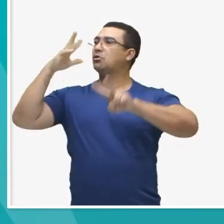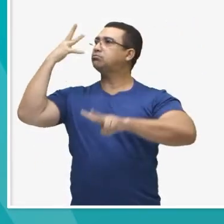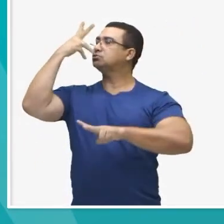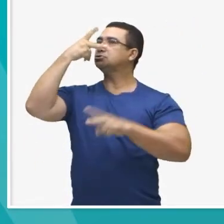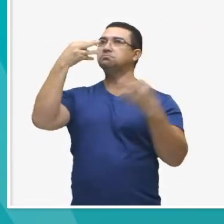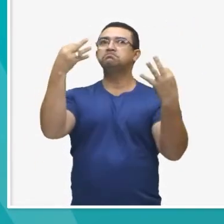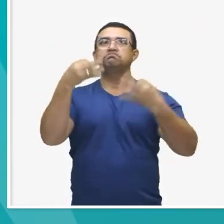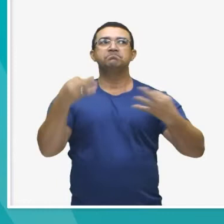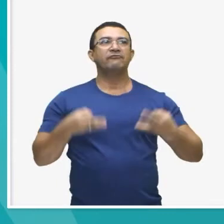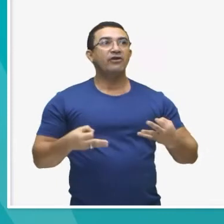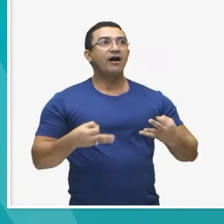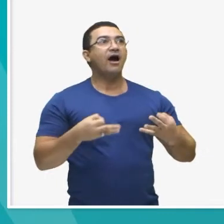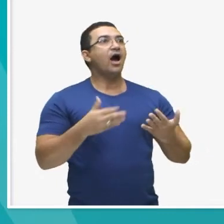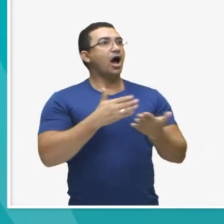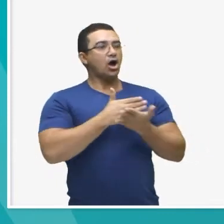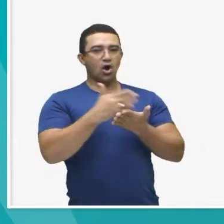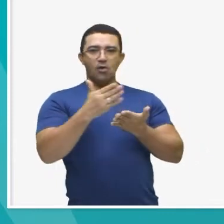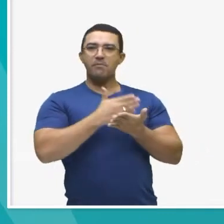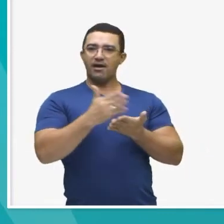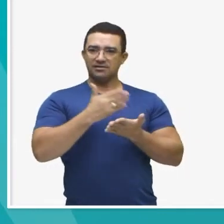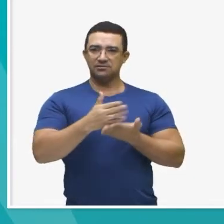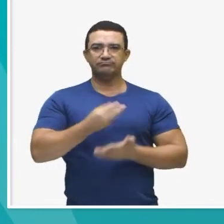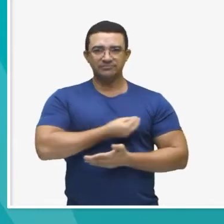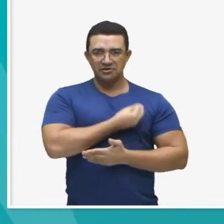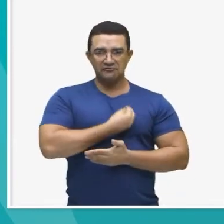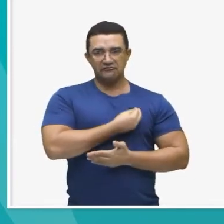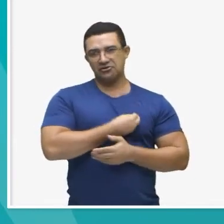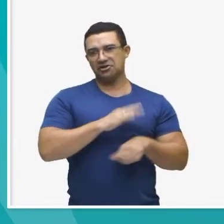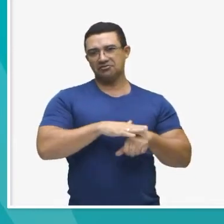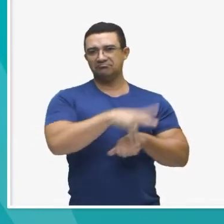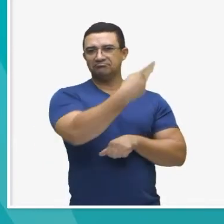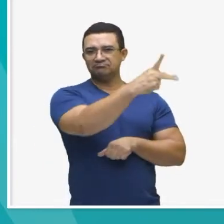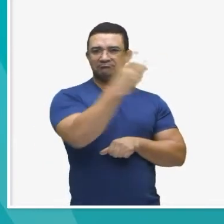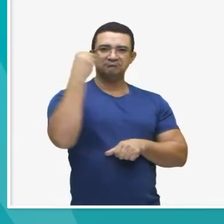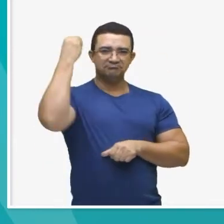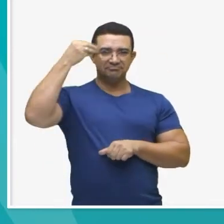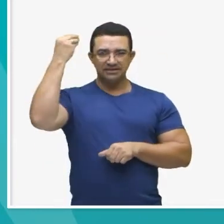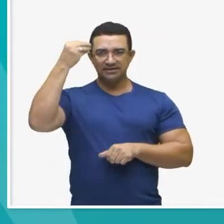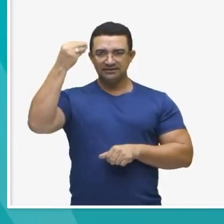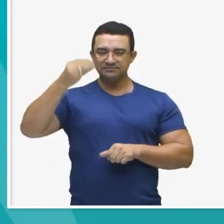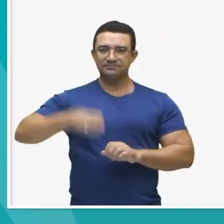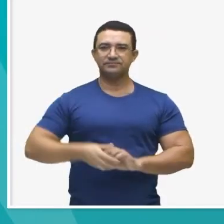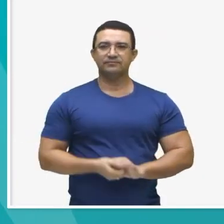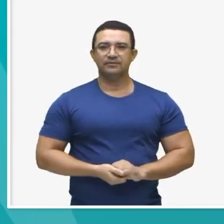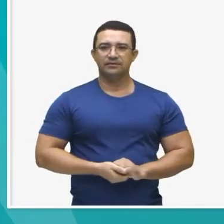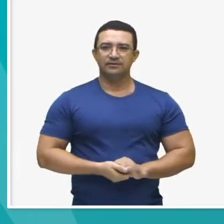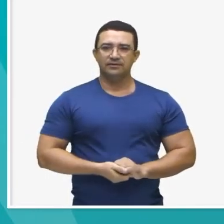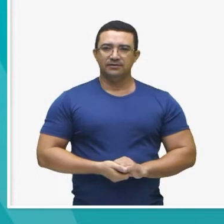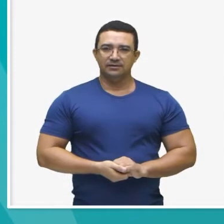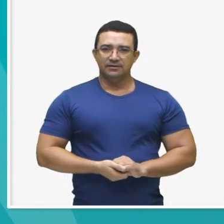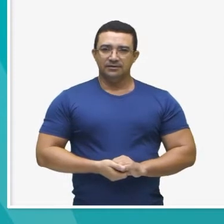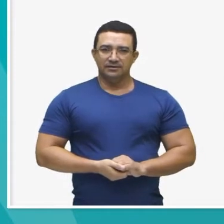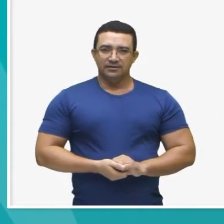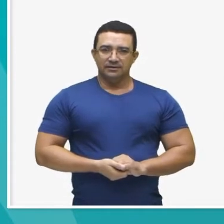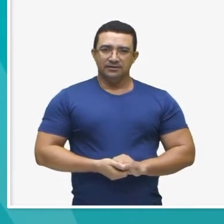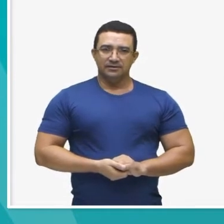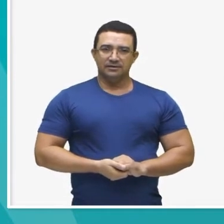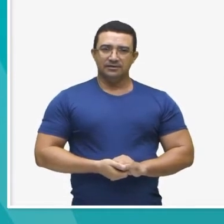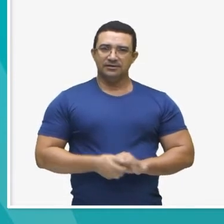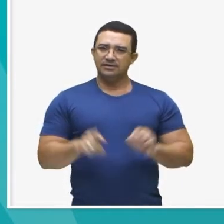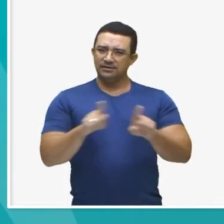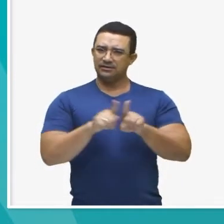primeiro e depois a vida, no caso. Além do fato de que Severina, né, sendo utilizada aí como